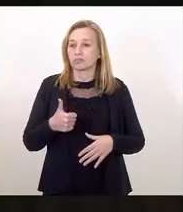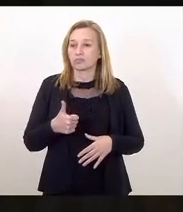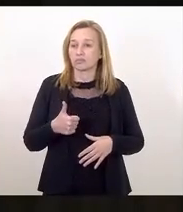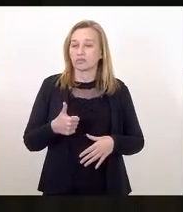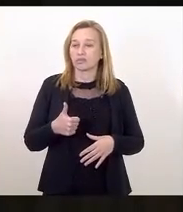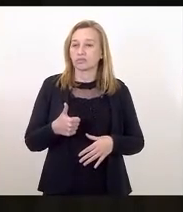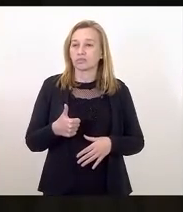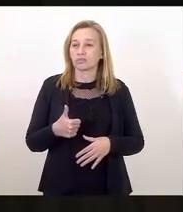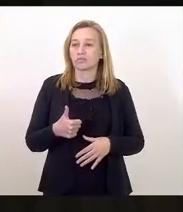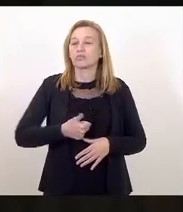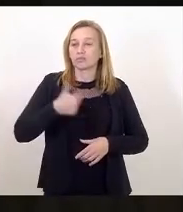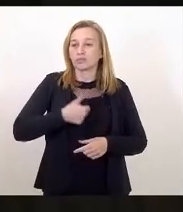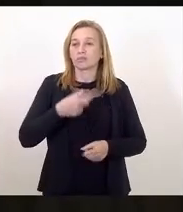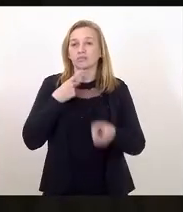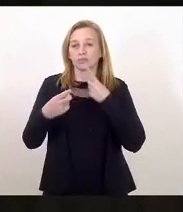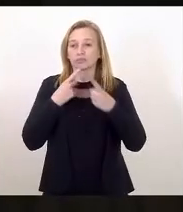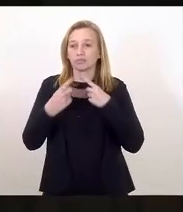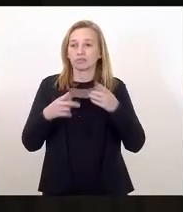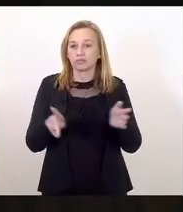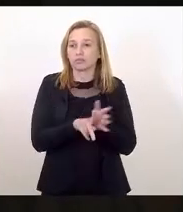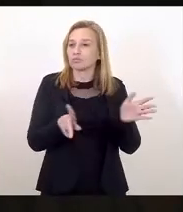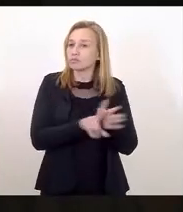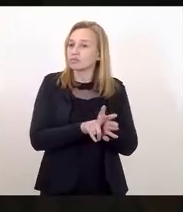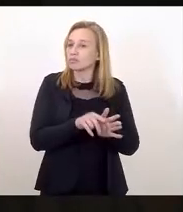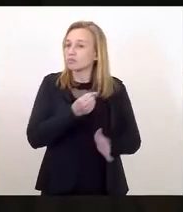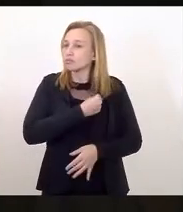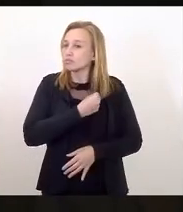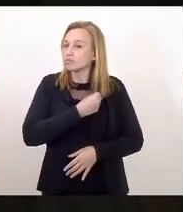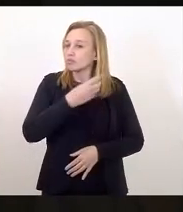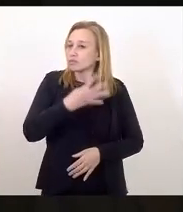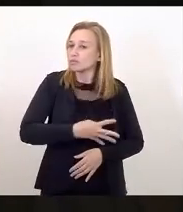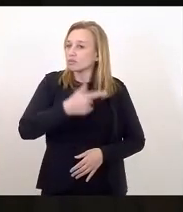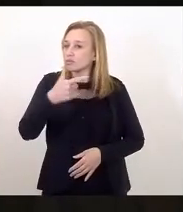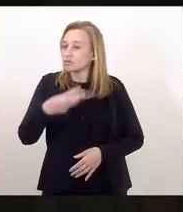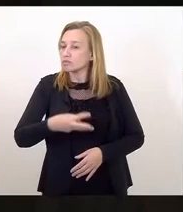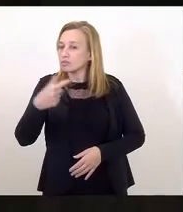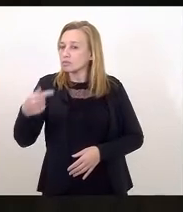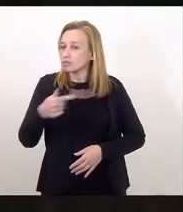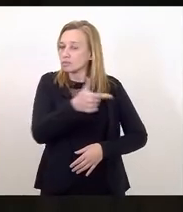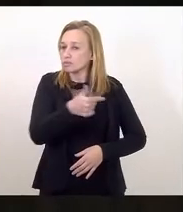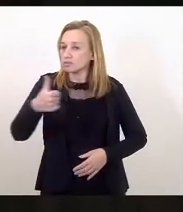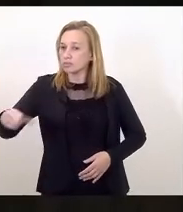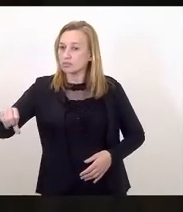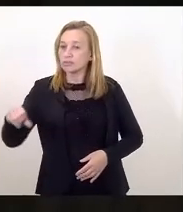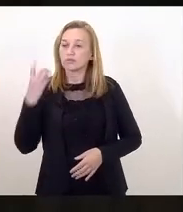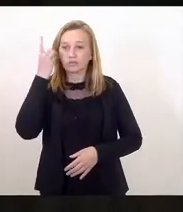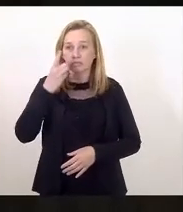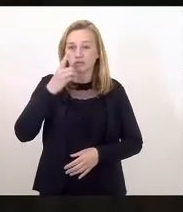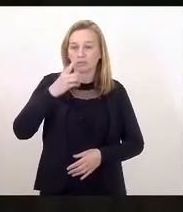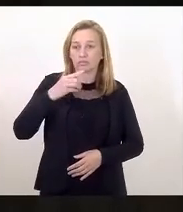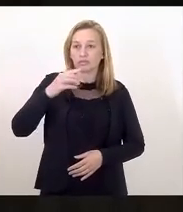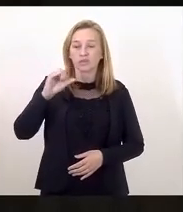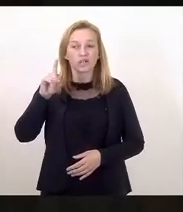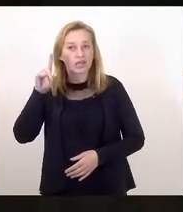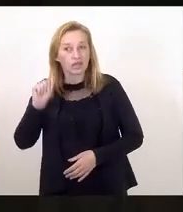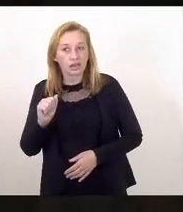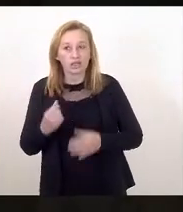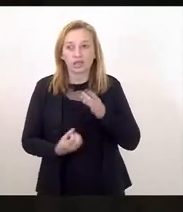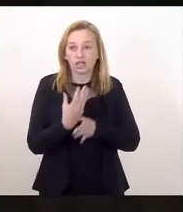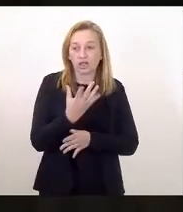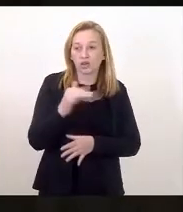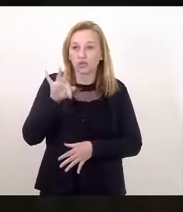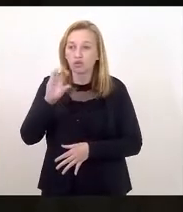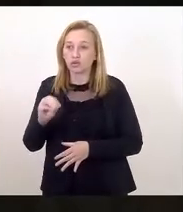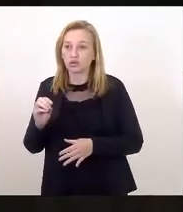ordinária em primeira discussão, projeto de lei número 437, 2019, de autoria do deputado Márcio Canella, que cria o Fundo